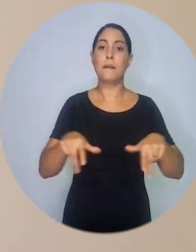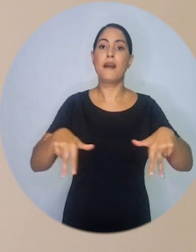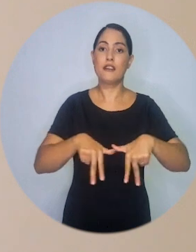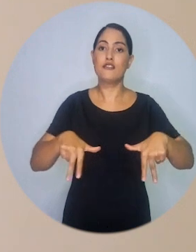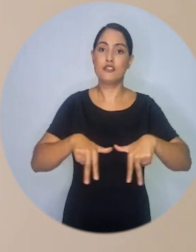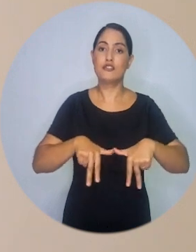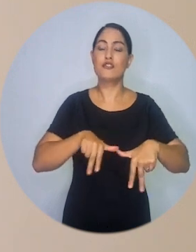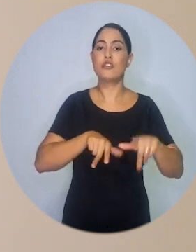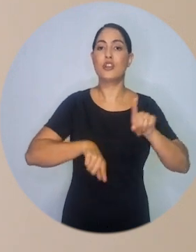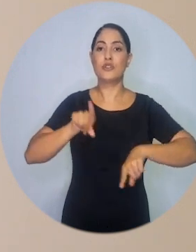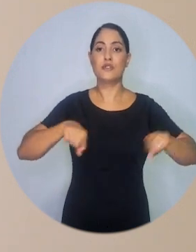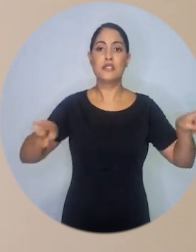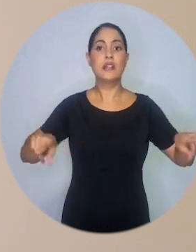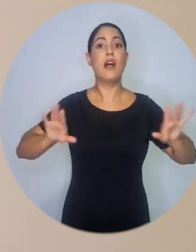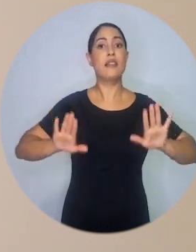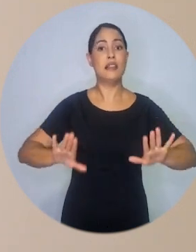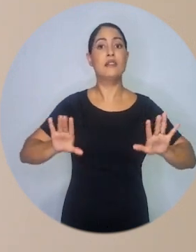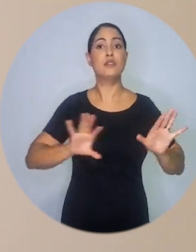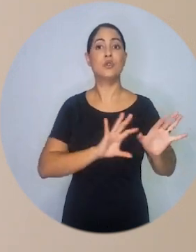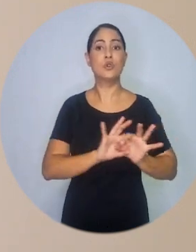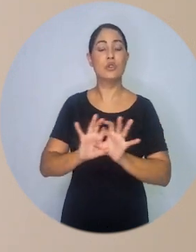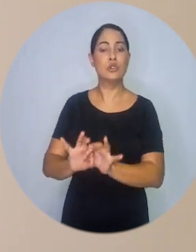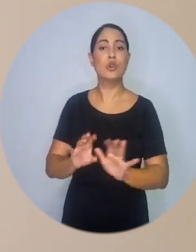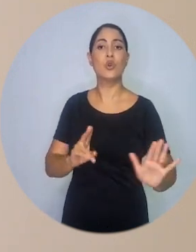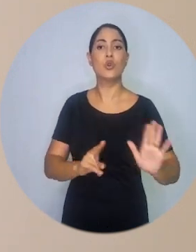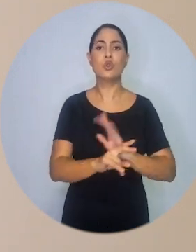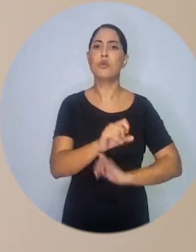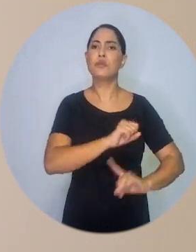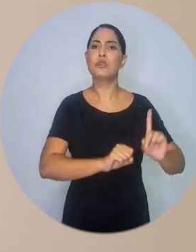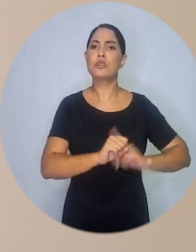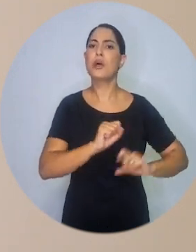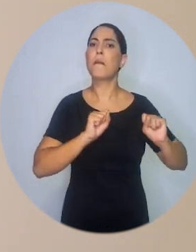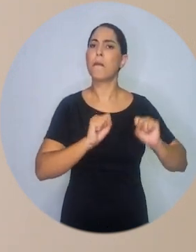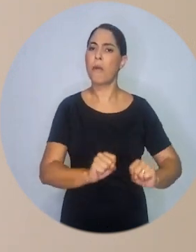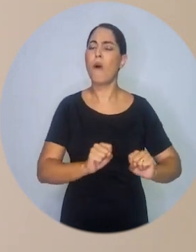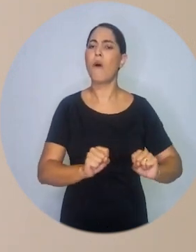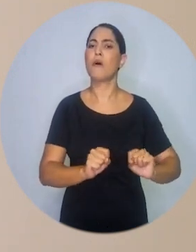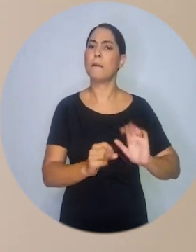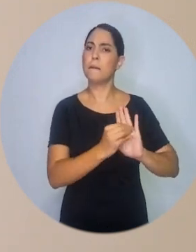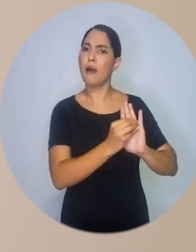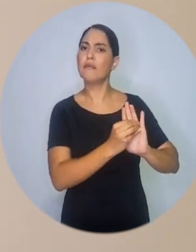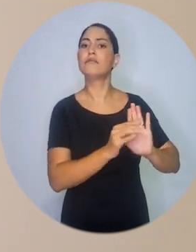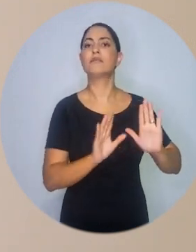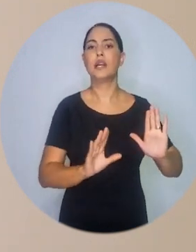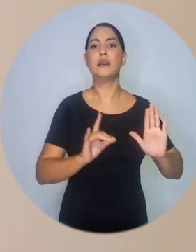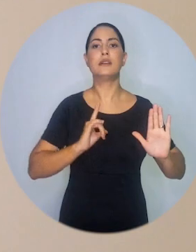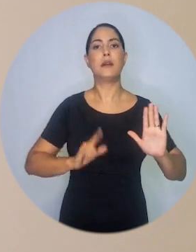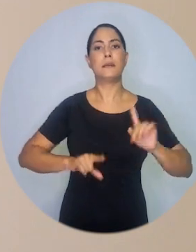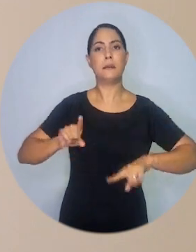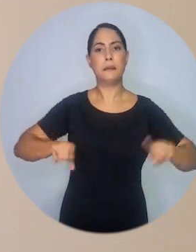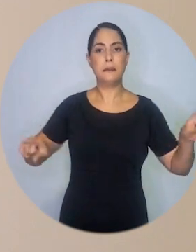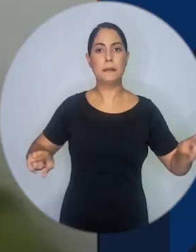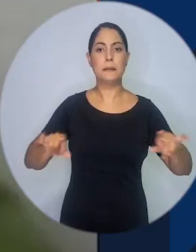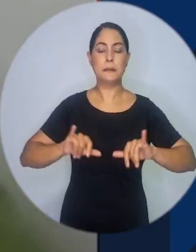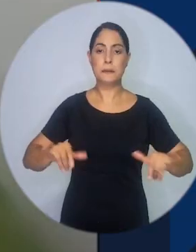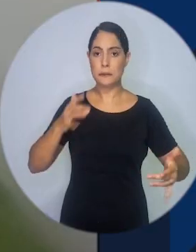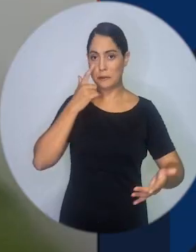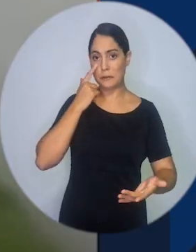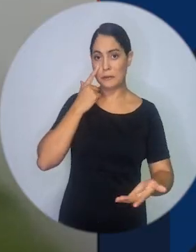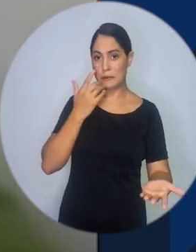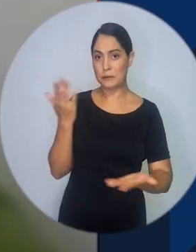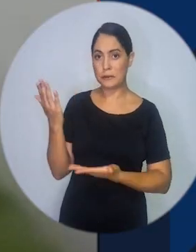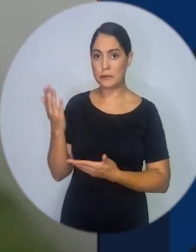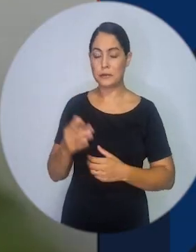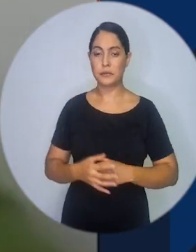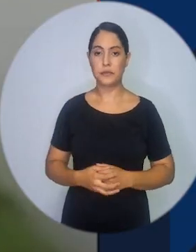Conselho Federal e tratou da questão da inclusão do nome social e da aprovação do provimento da diversidade. Vamos ver.